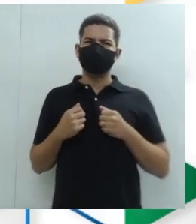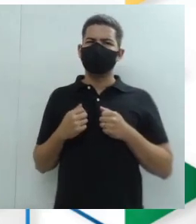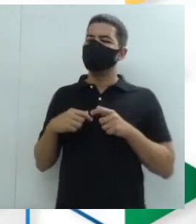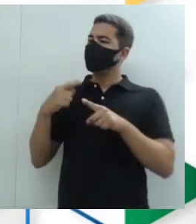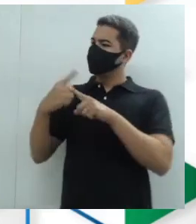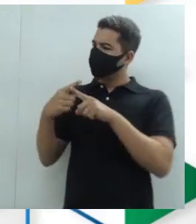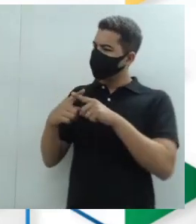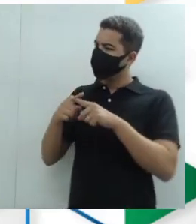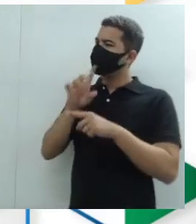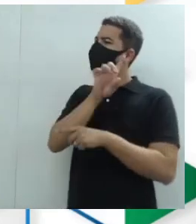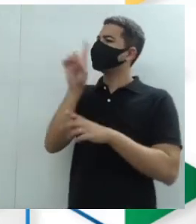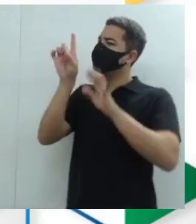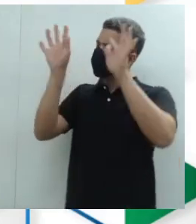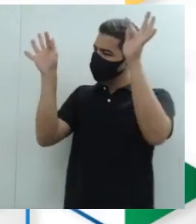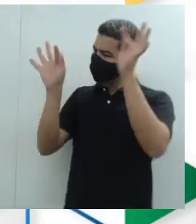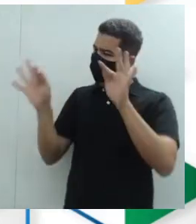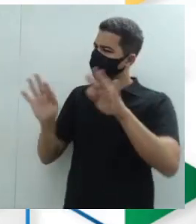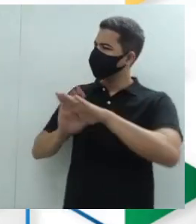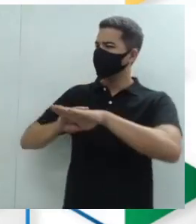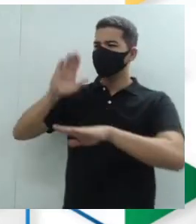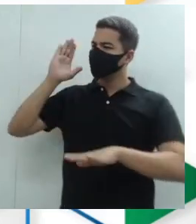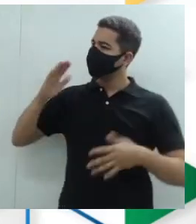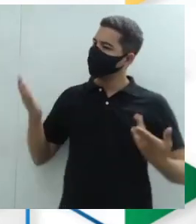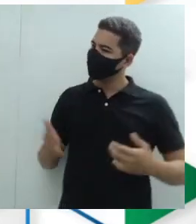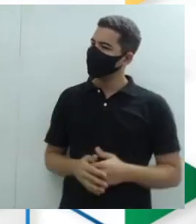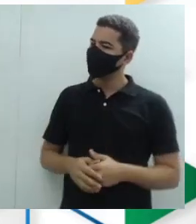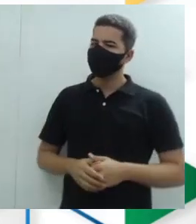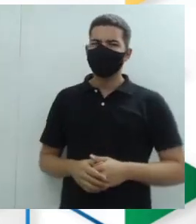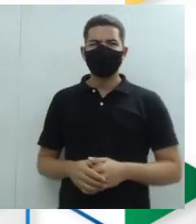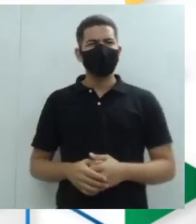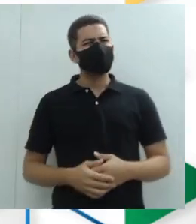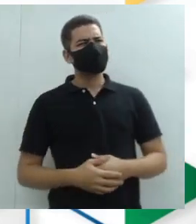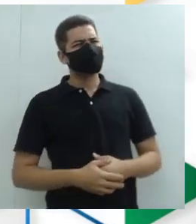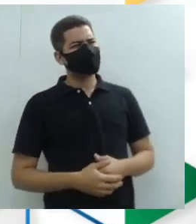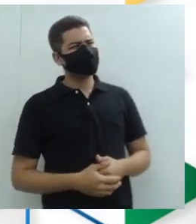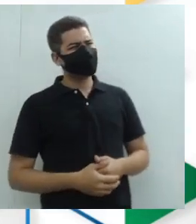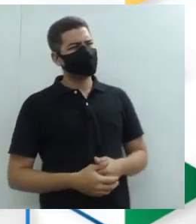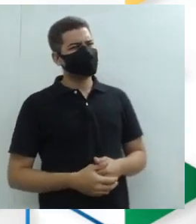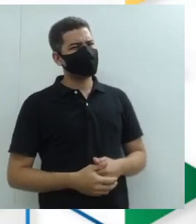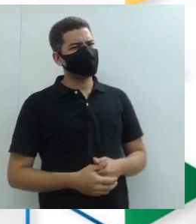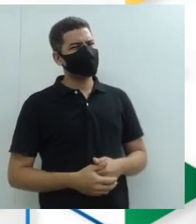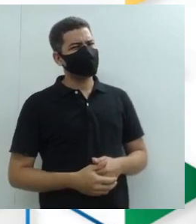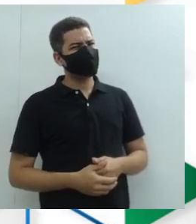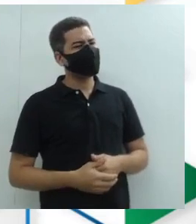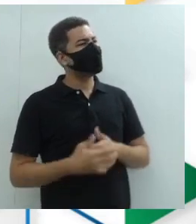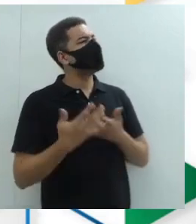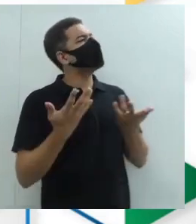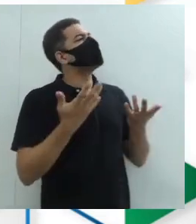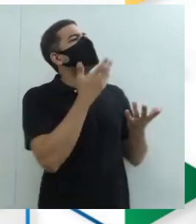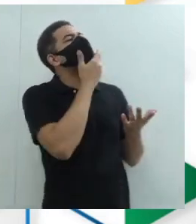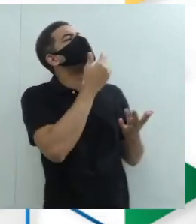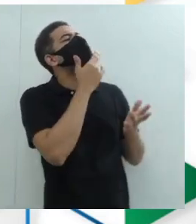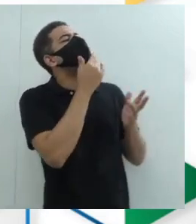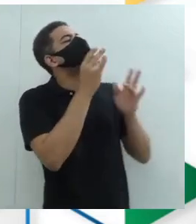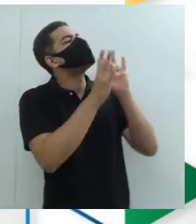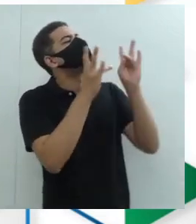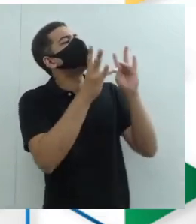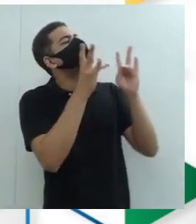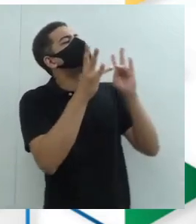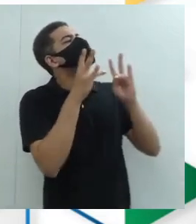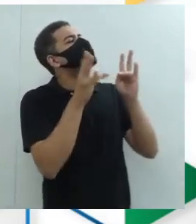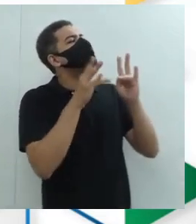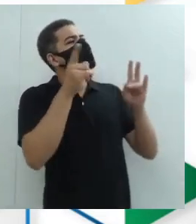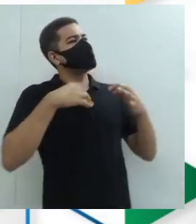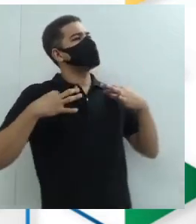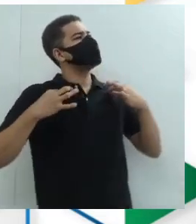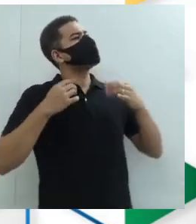mais feliz da vida delas. Novamente, a criança responde, o bode menor. E por que o noivo se veste